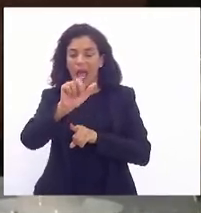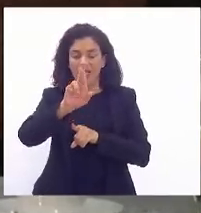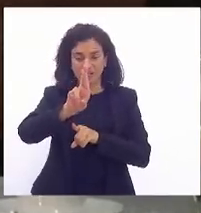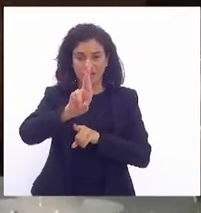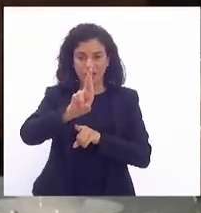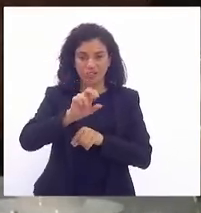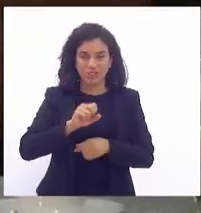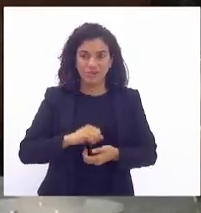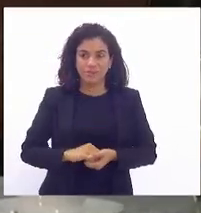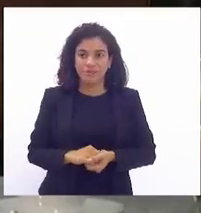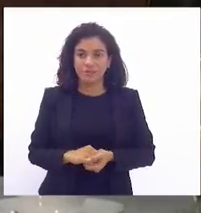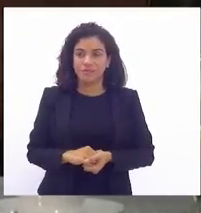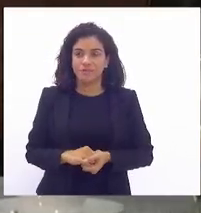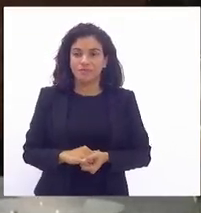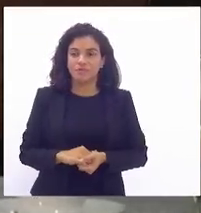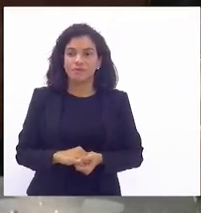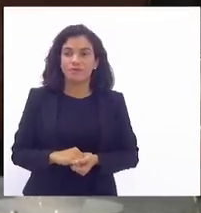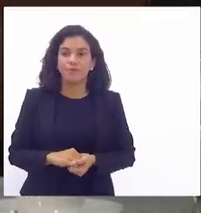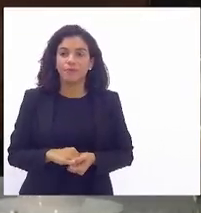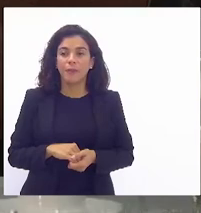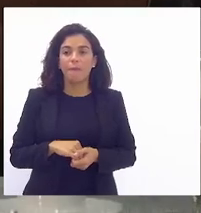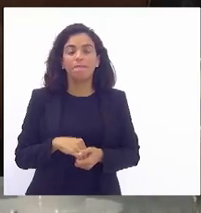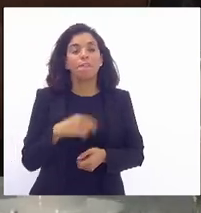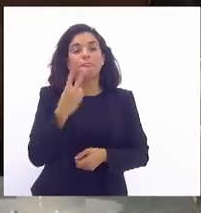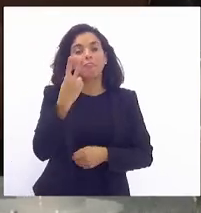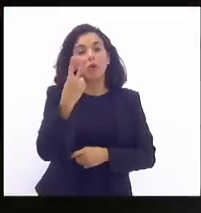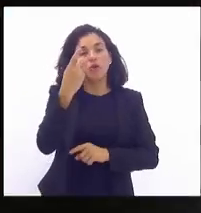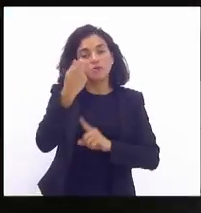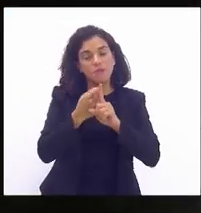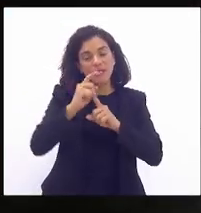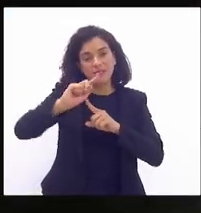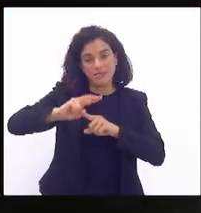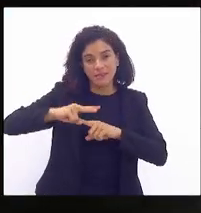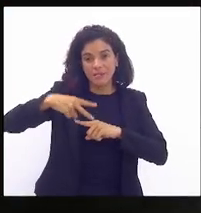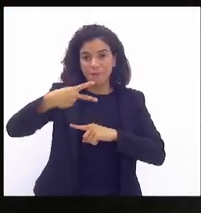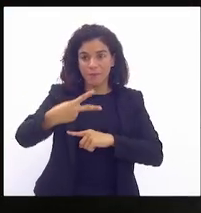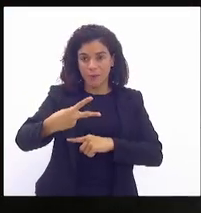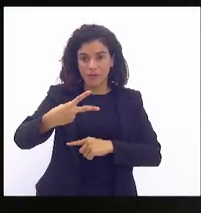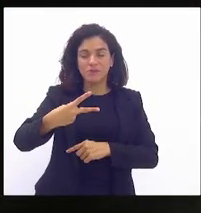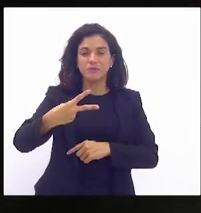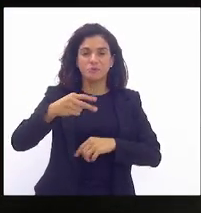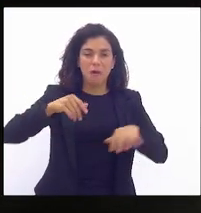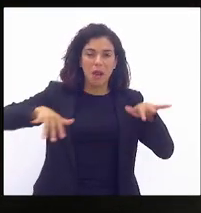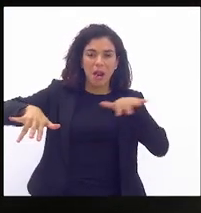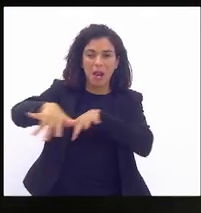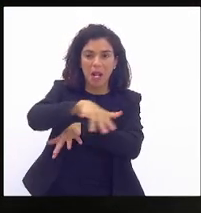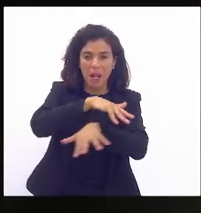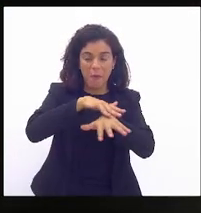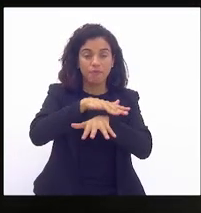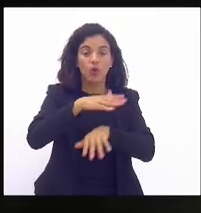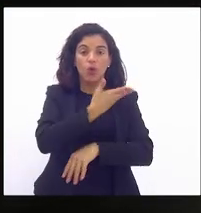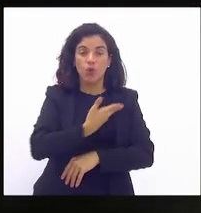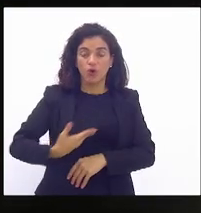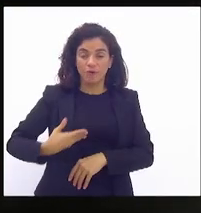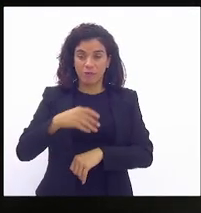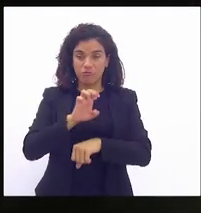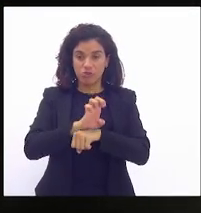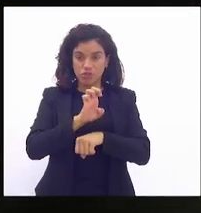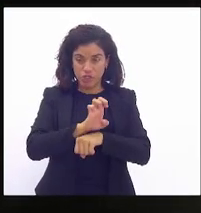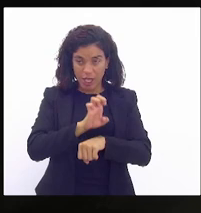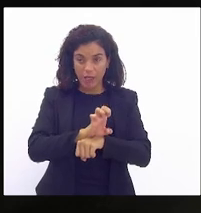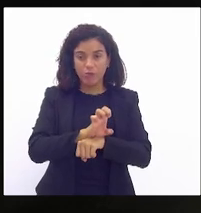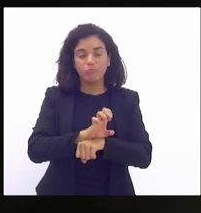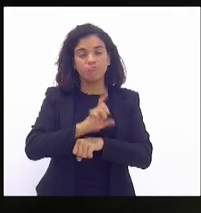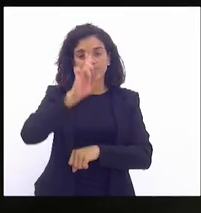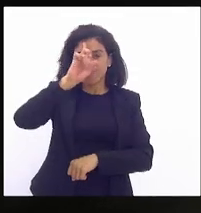CSN. Pouco menos de 2 meses depois de toda essa repercussão, o governo do Estado